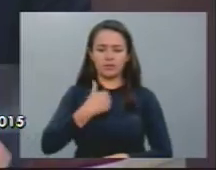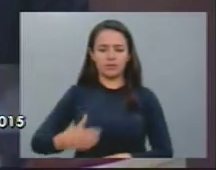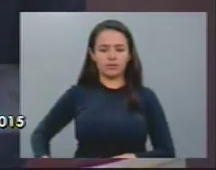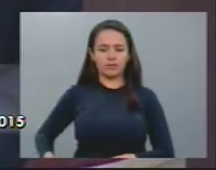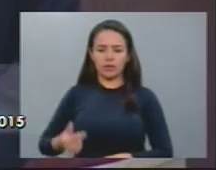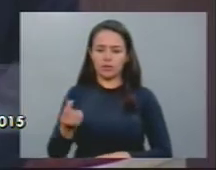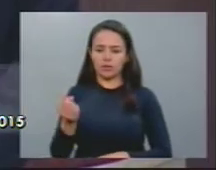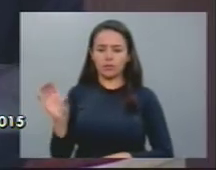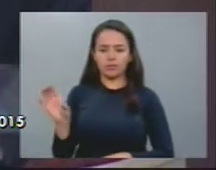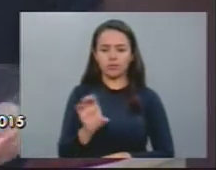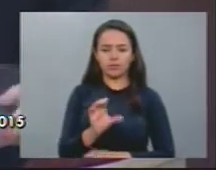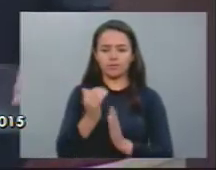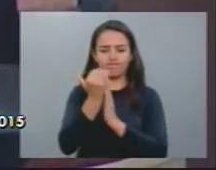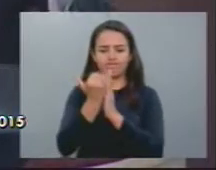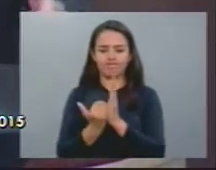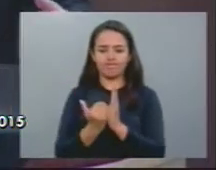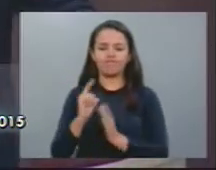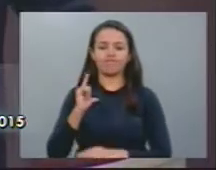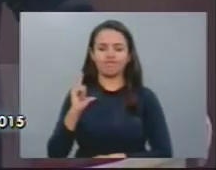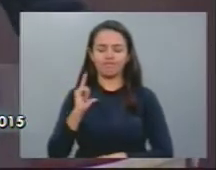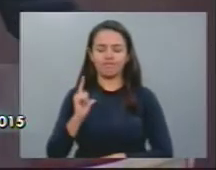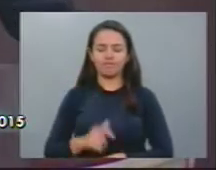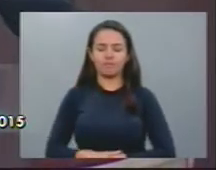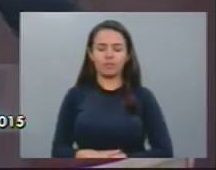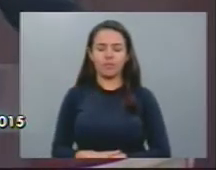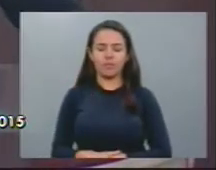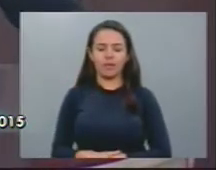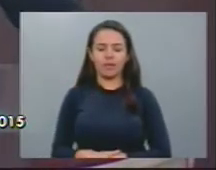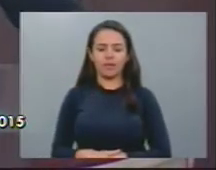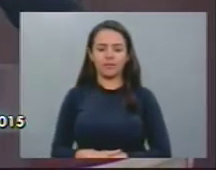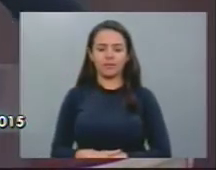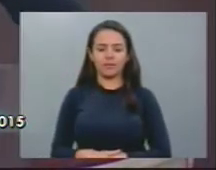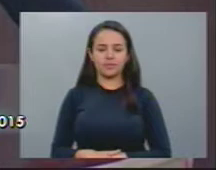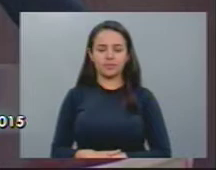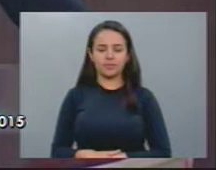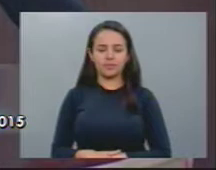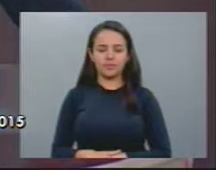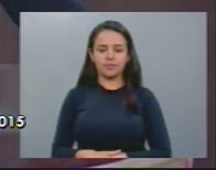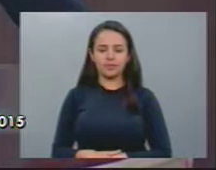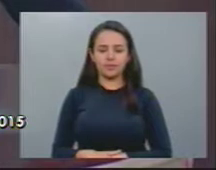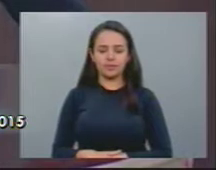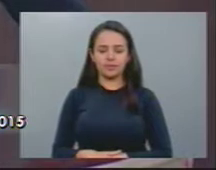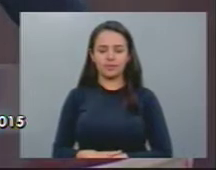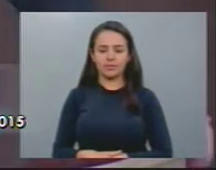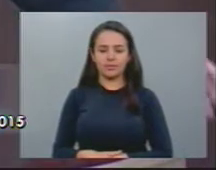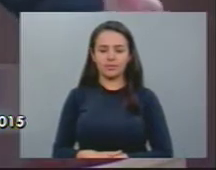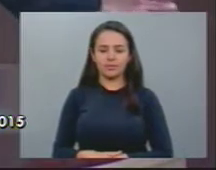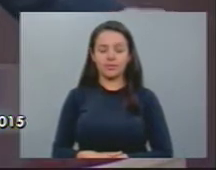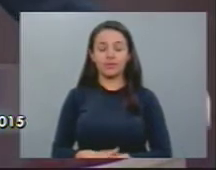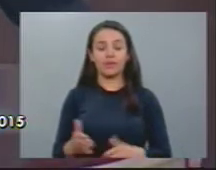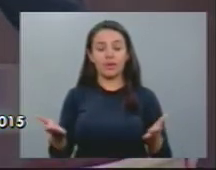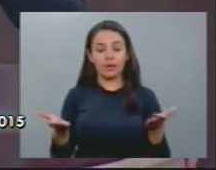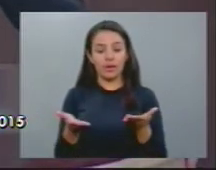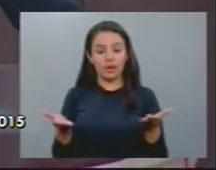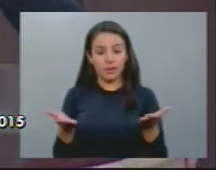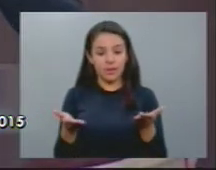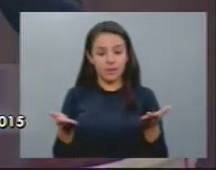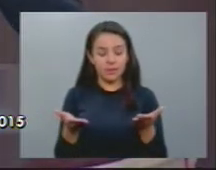o interesse público. Chega a pouco, e agora